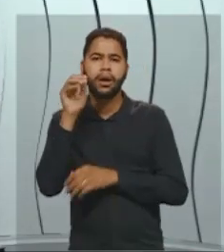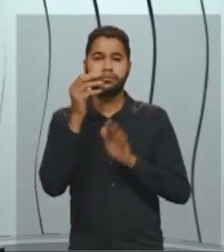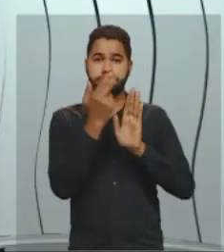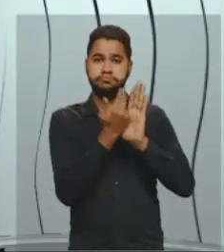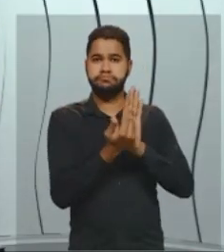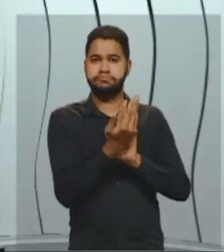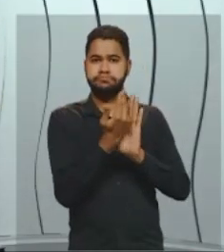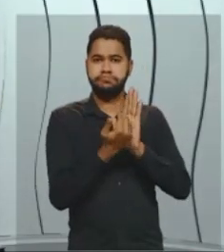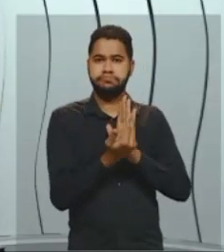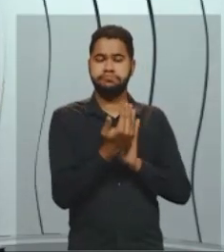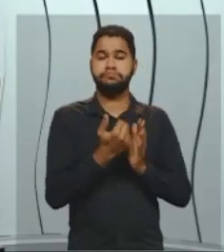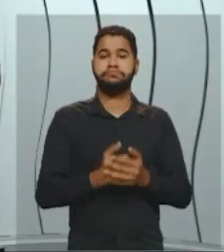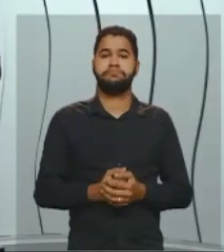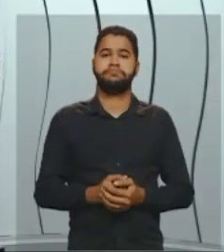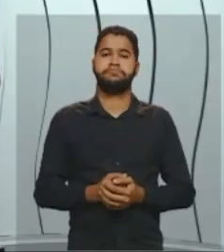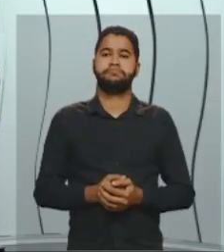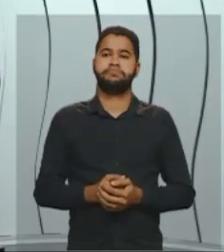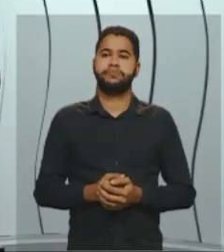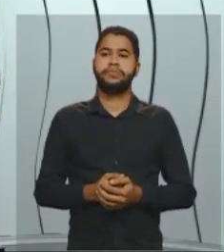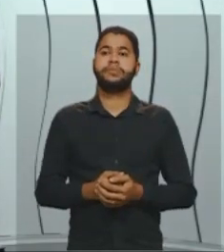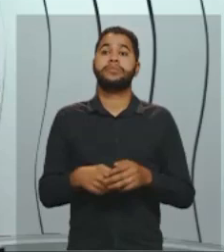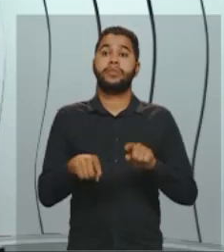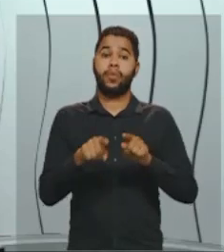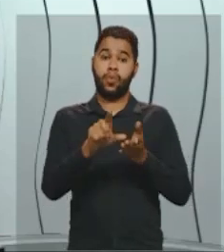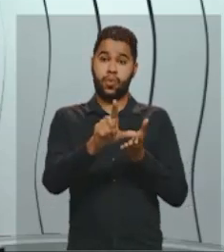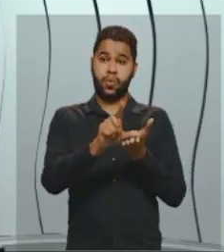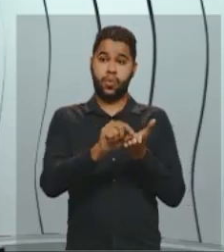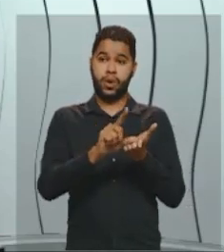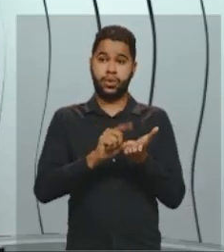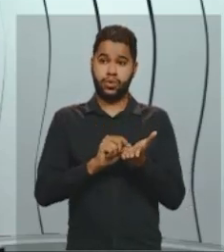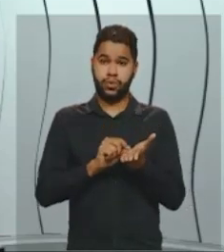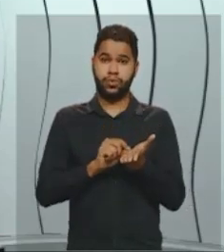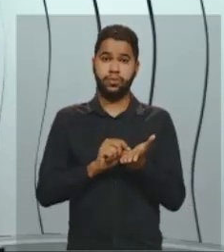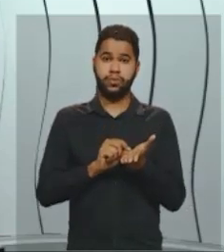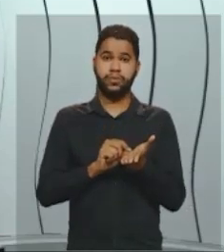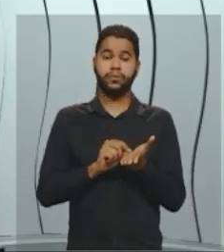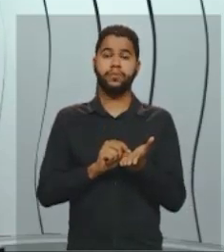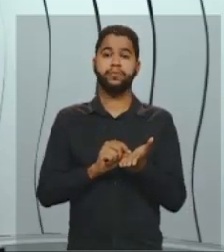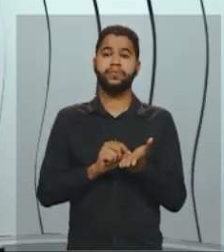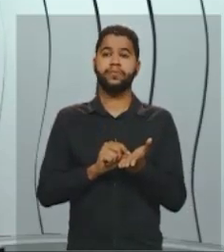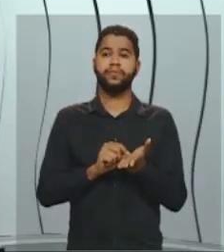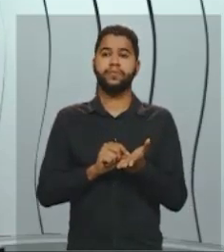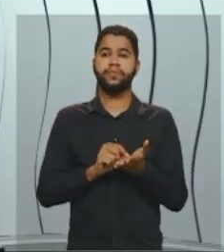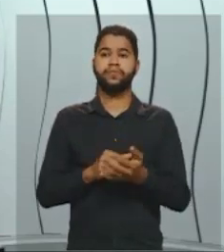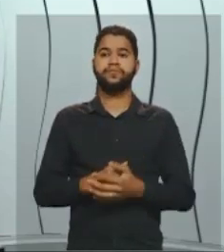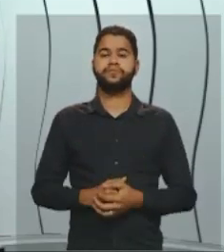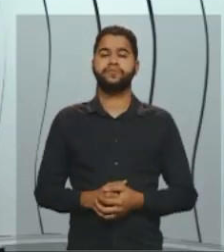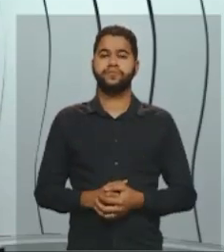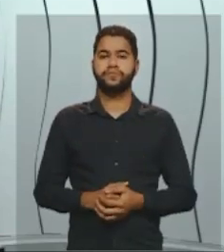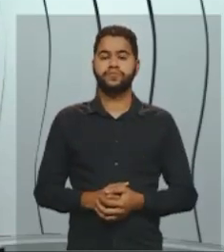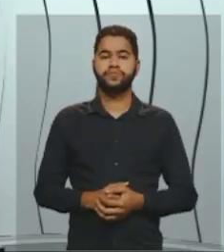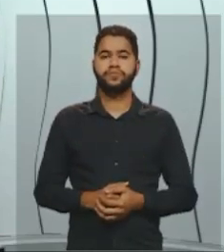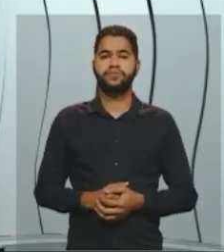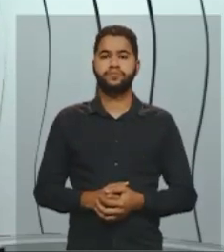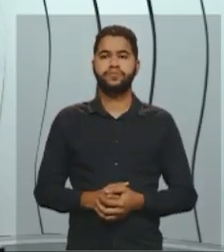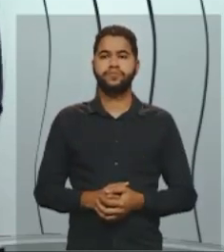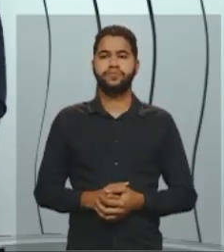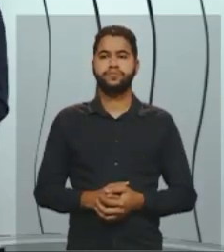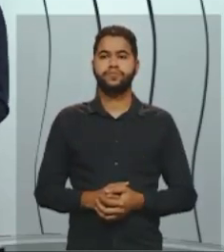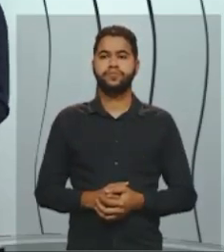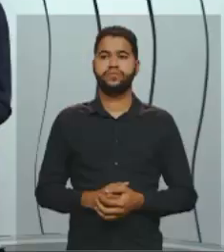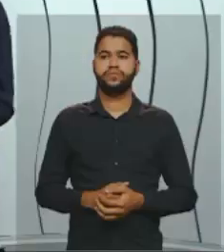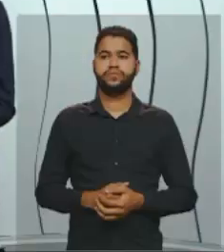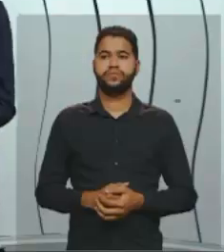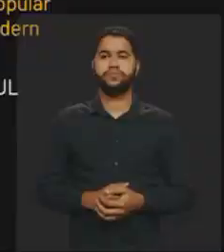aqui. Então, eu peguei um artigo. This painting, whose title the art critic Louis